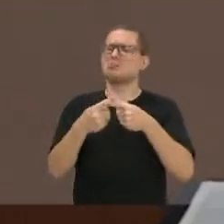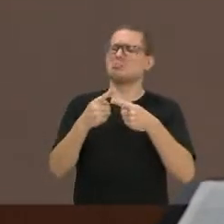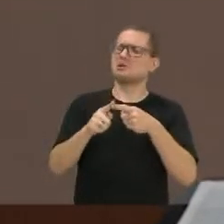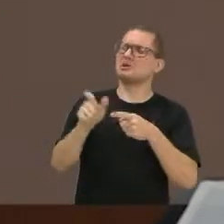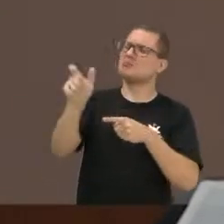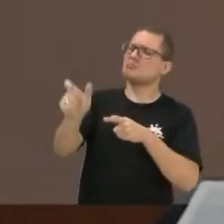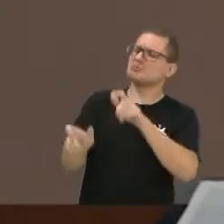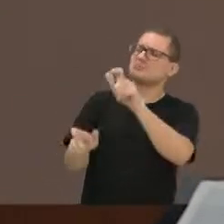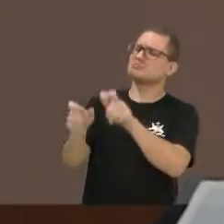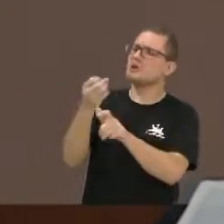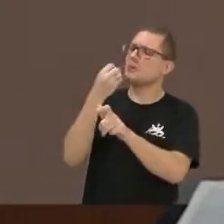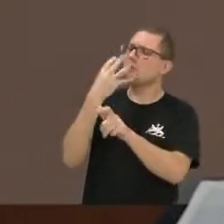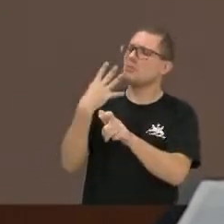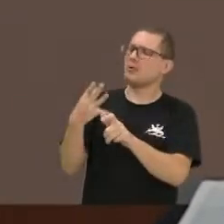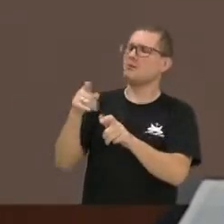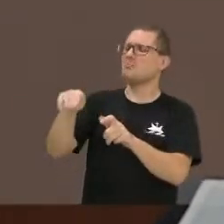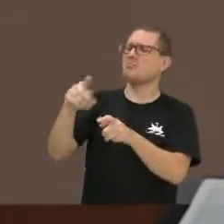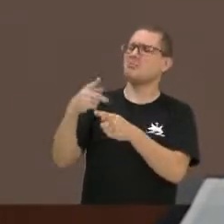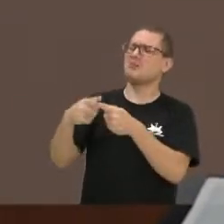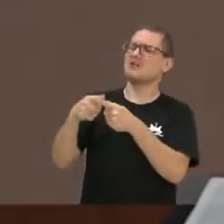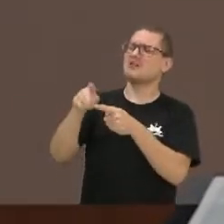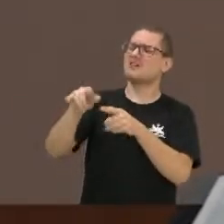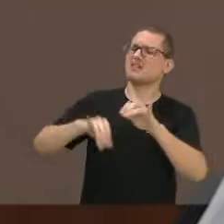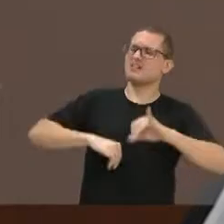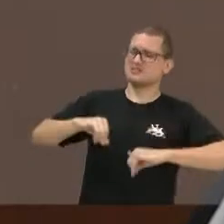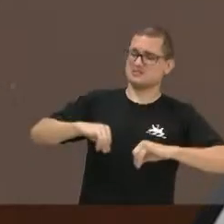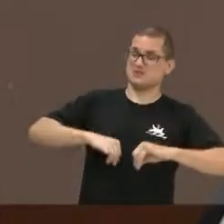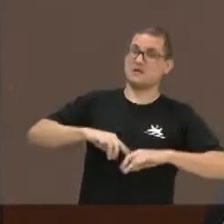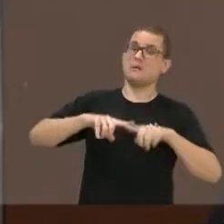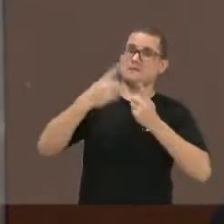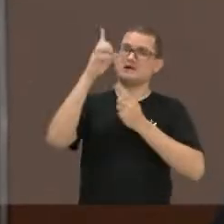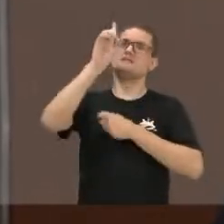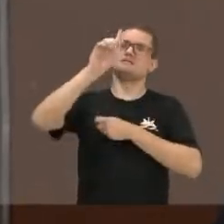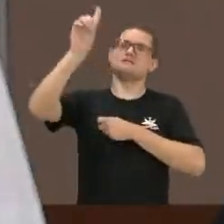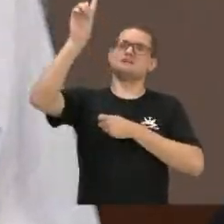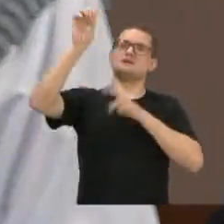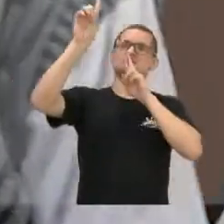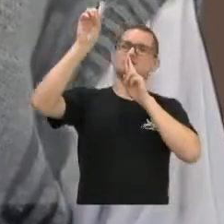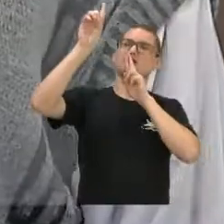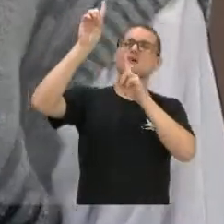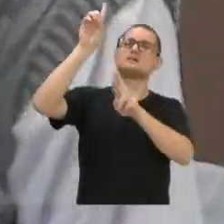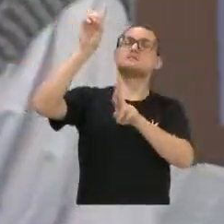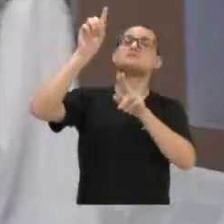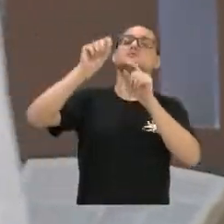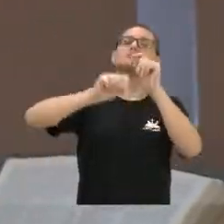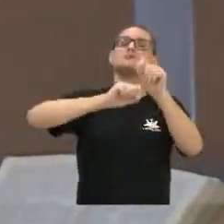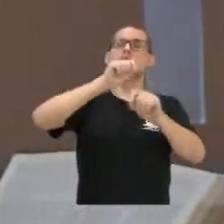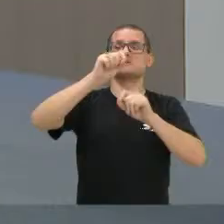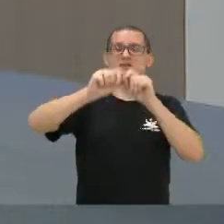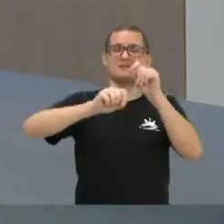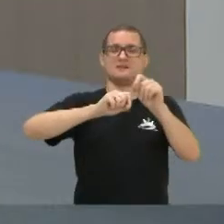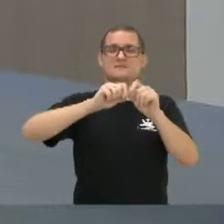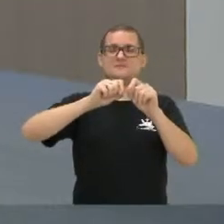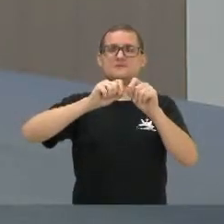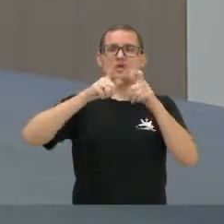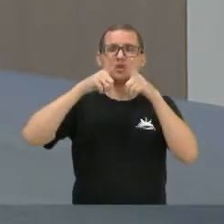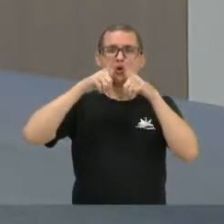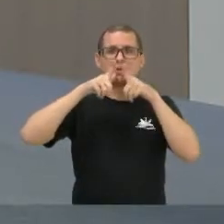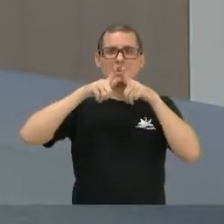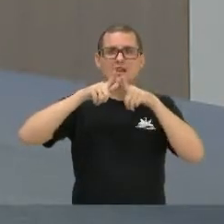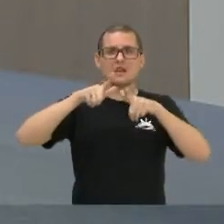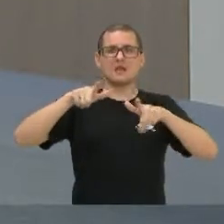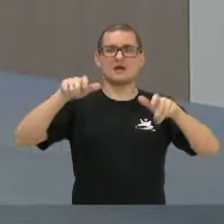que deus sempre respondeu o segundo linguajar categórico ele